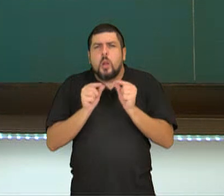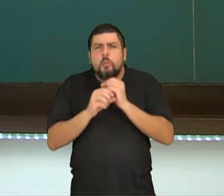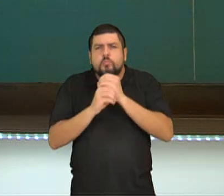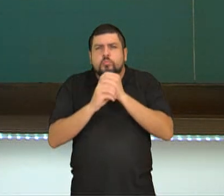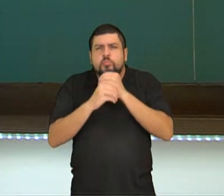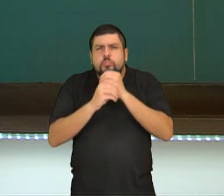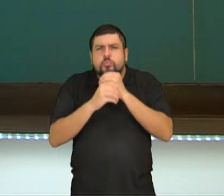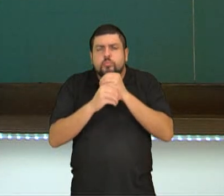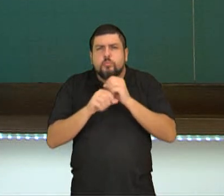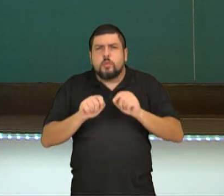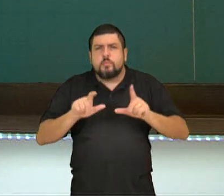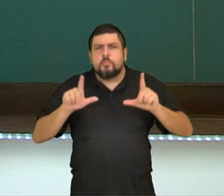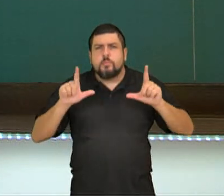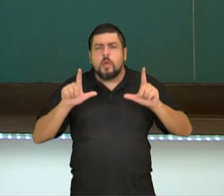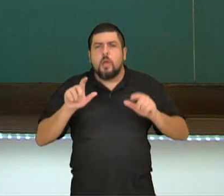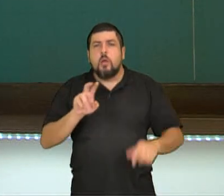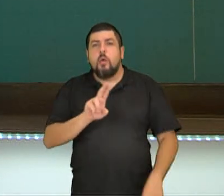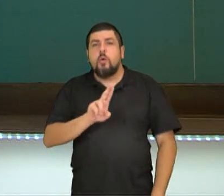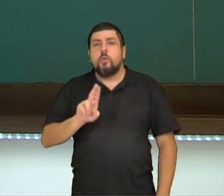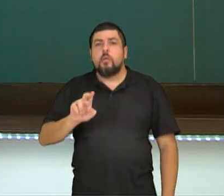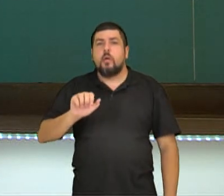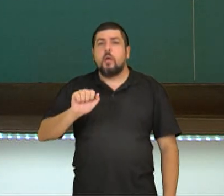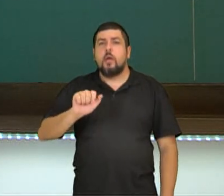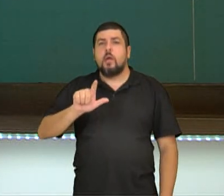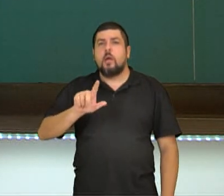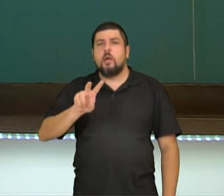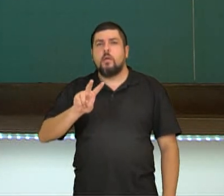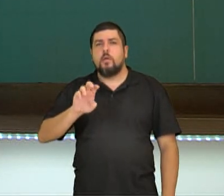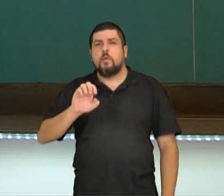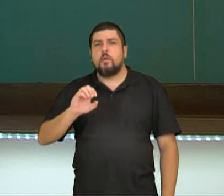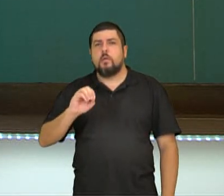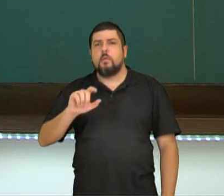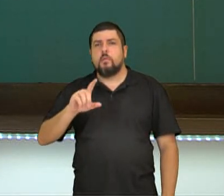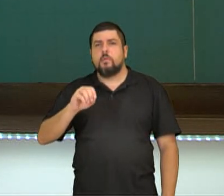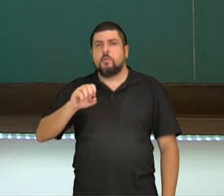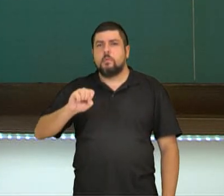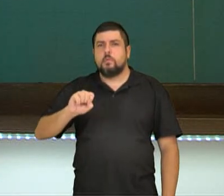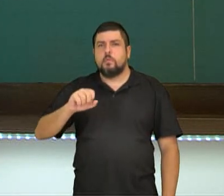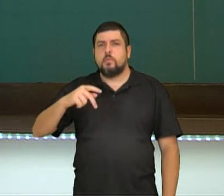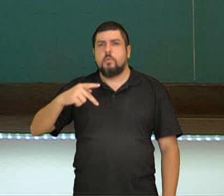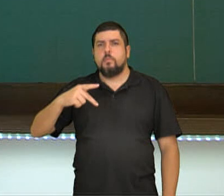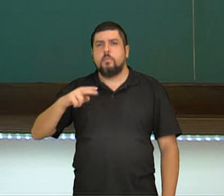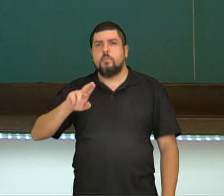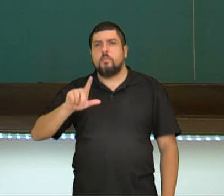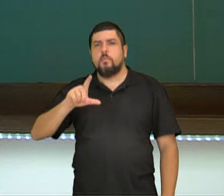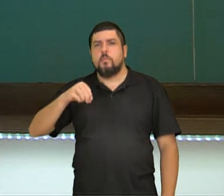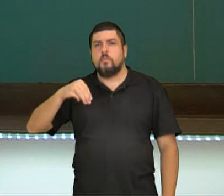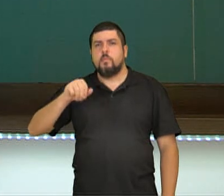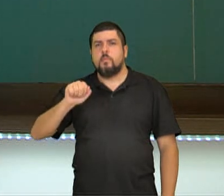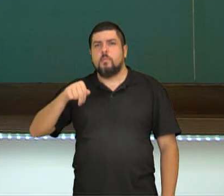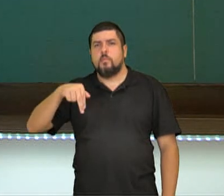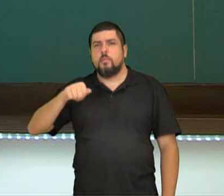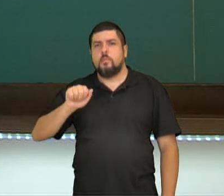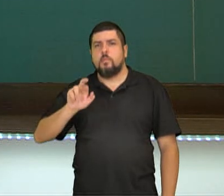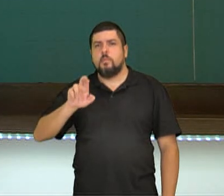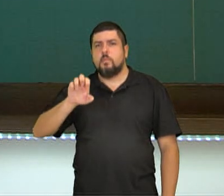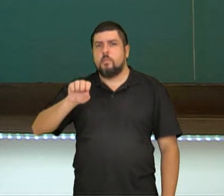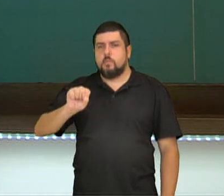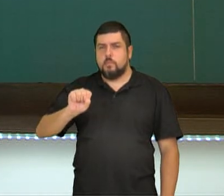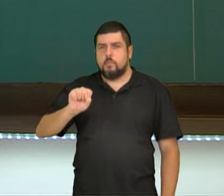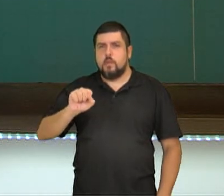são denominadas alvéolos pulmonares. E é justamente neles que acontece a